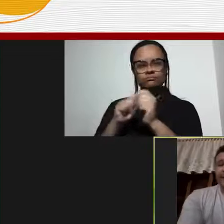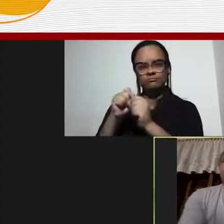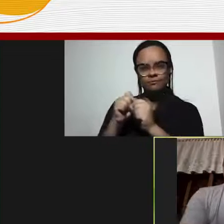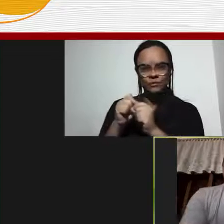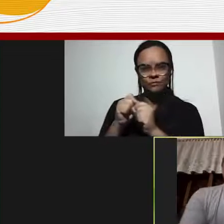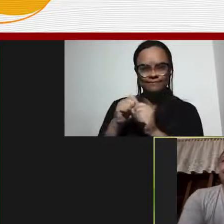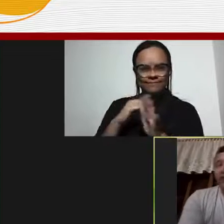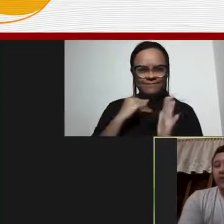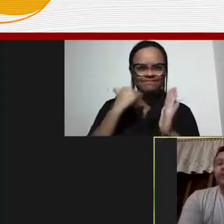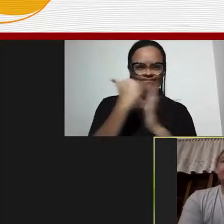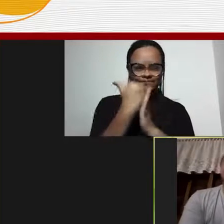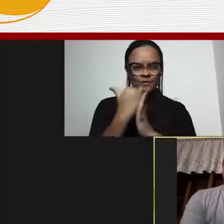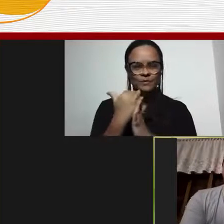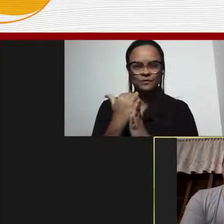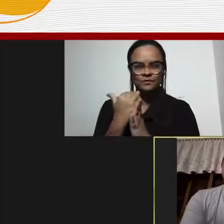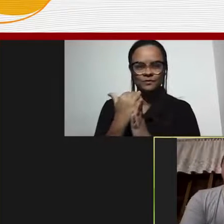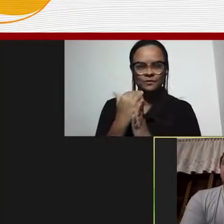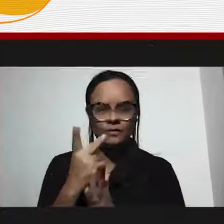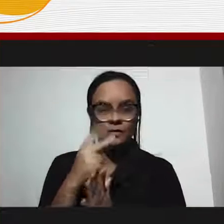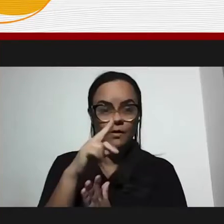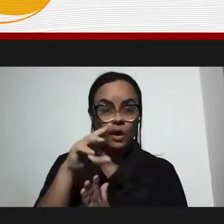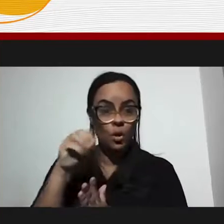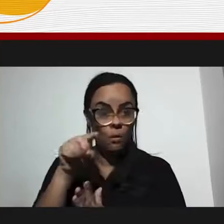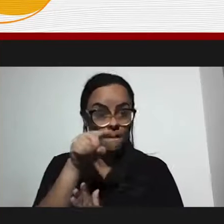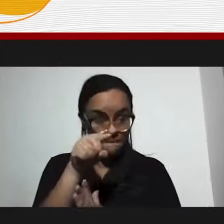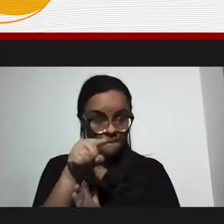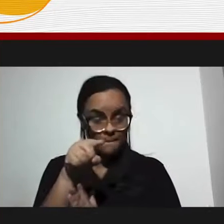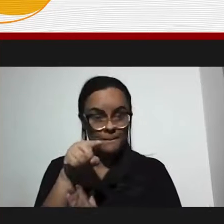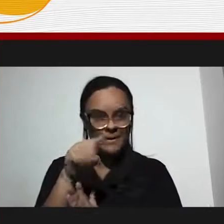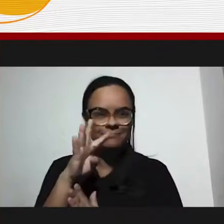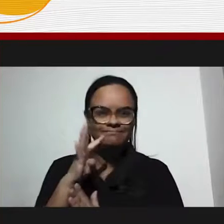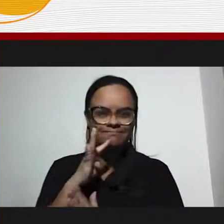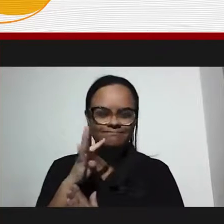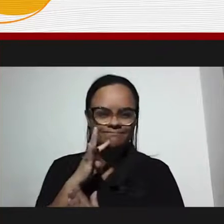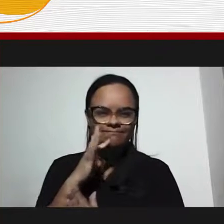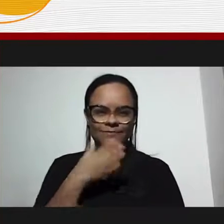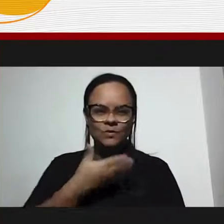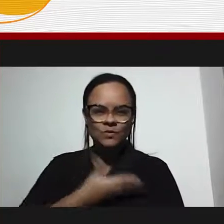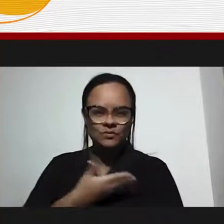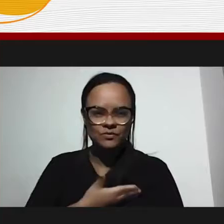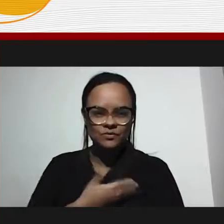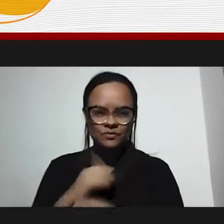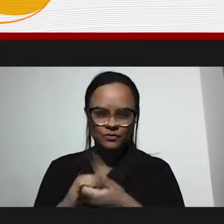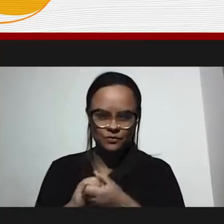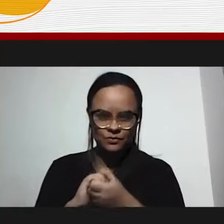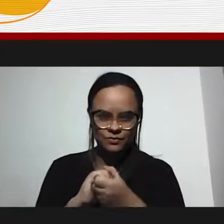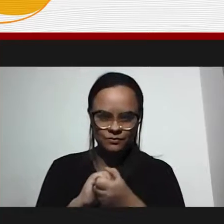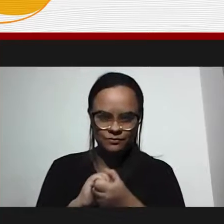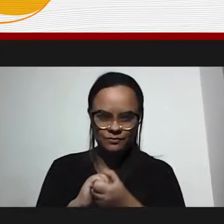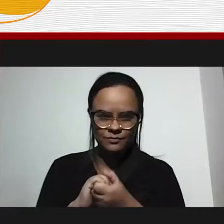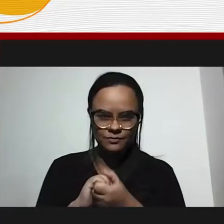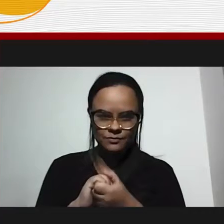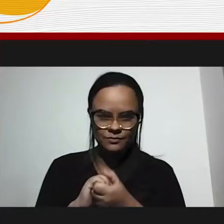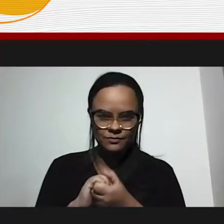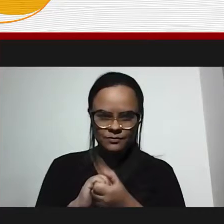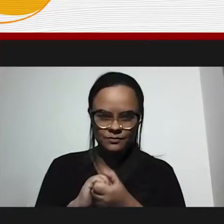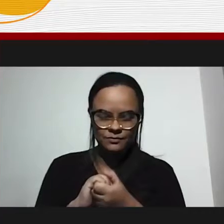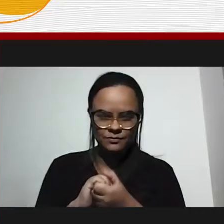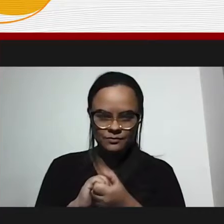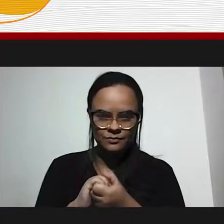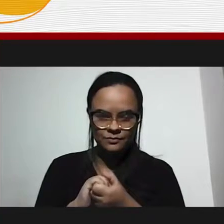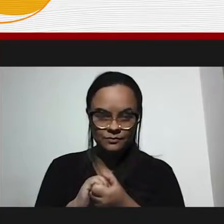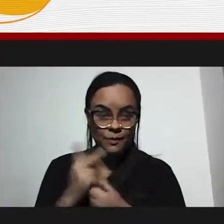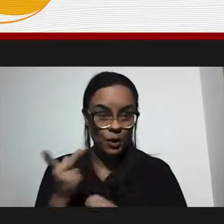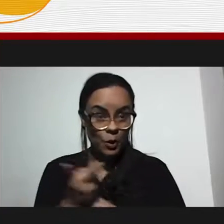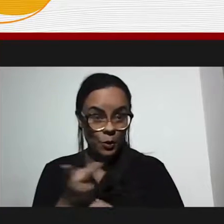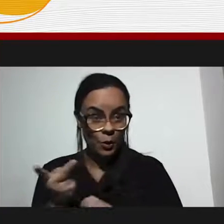André, né, o Pedrão, né, me conhece bem, é legal, tem um amigo, são todos meus amigos, né, mas como eu e o